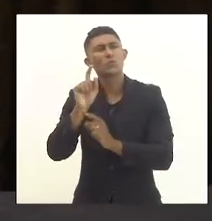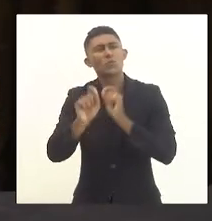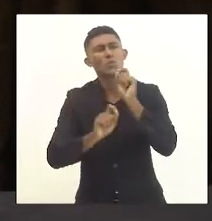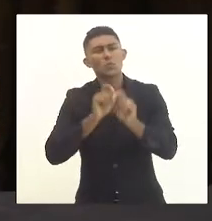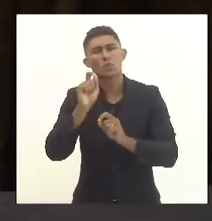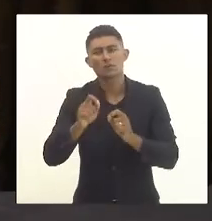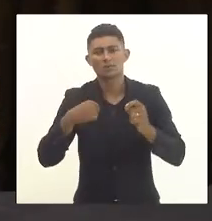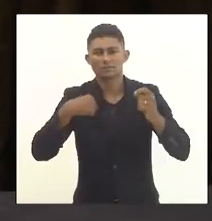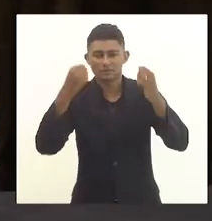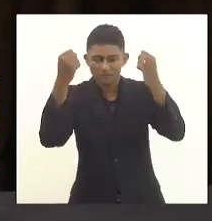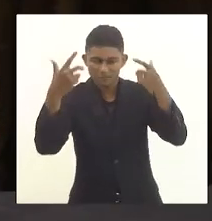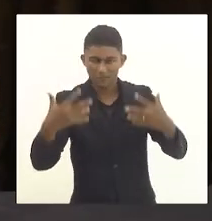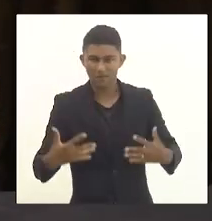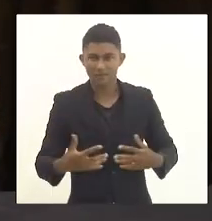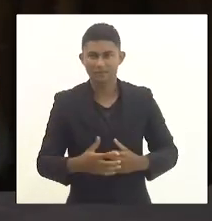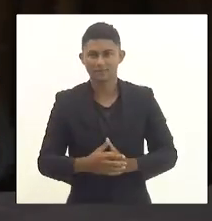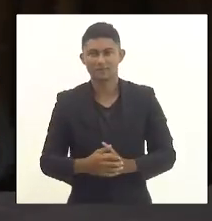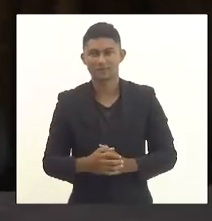Oi? Sim.